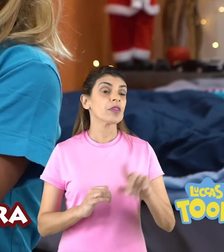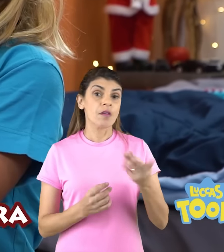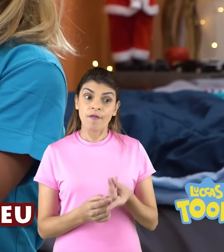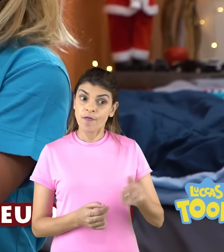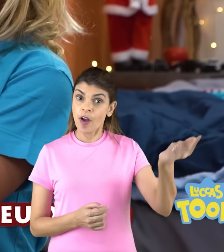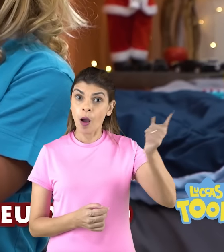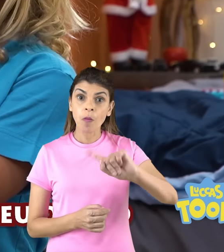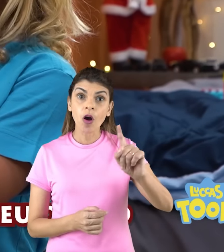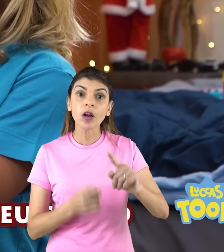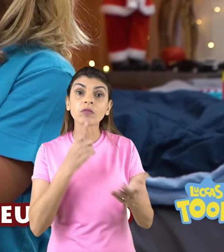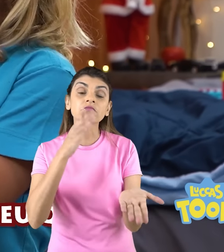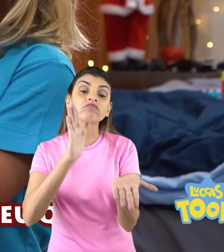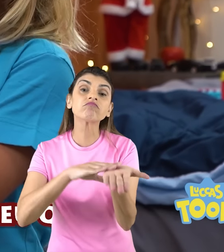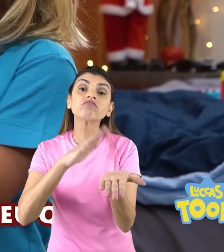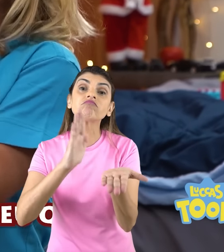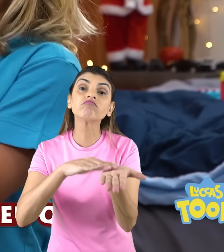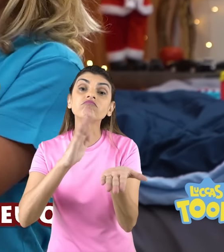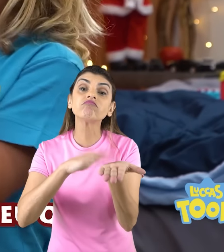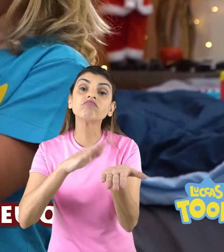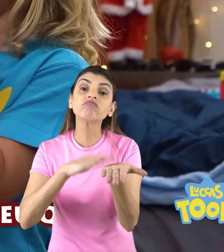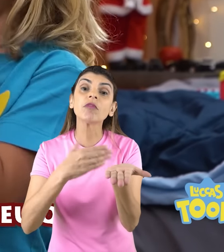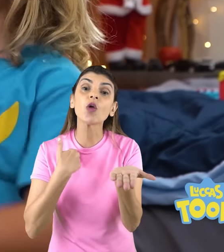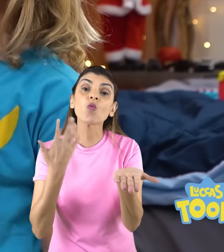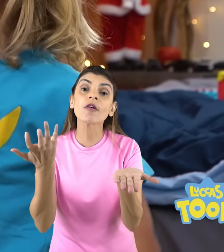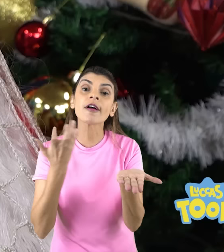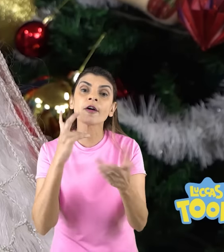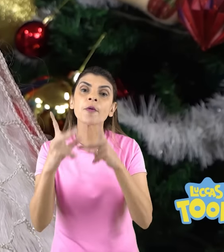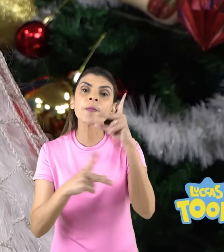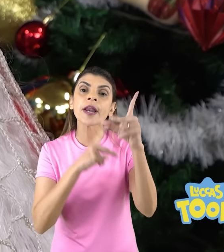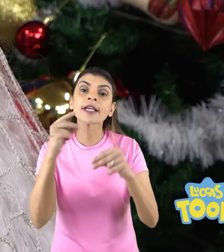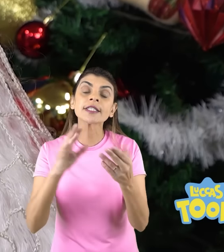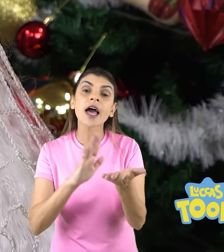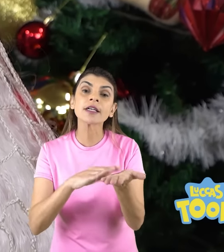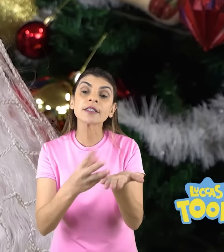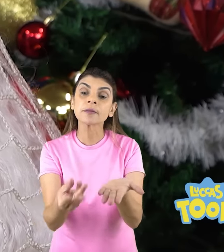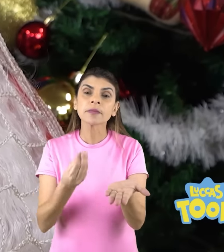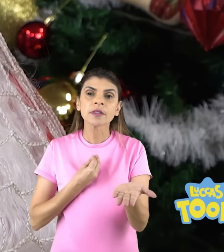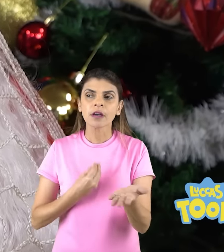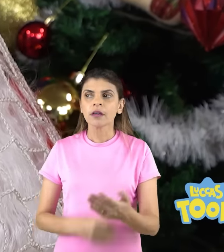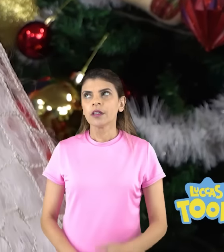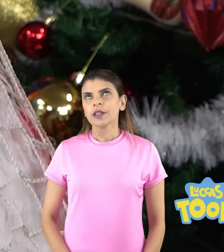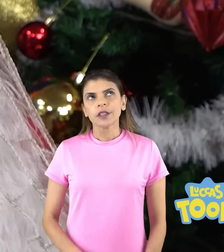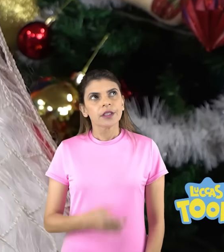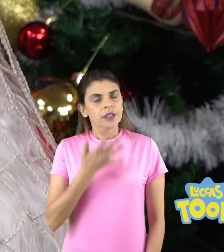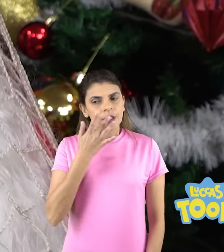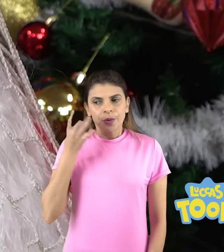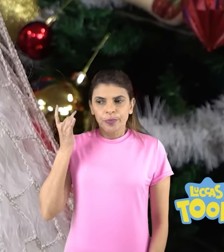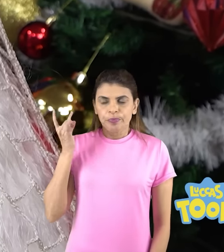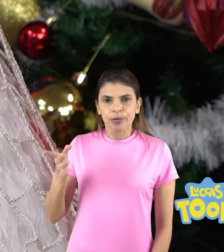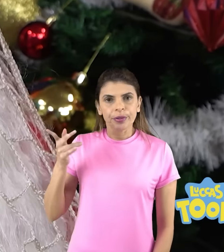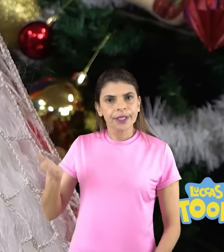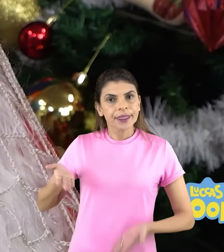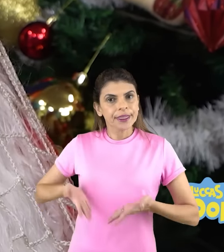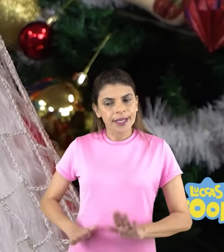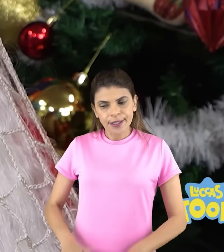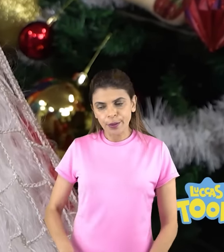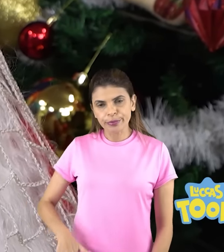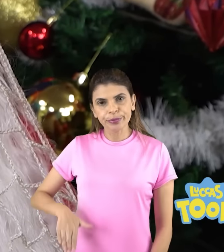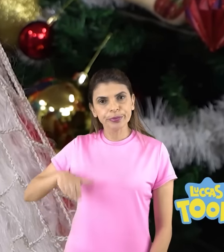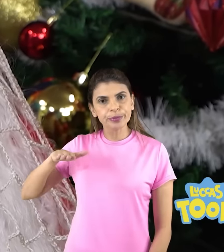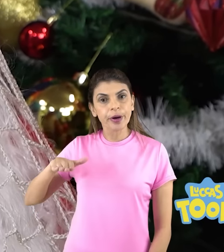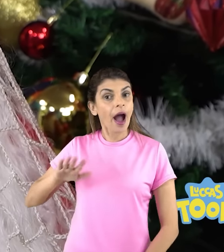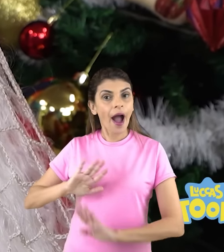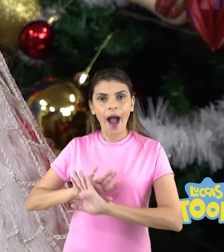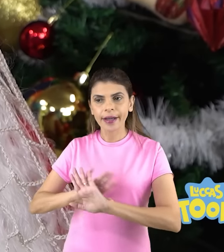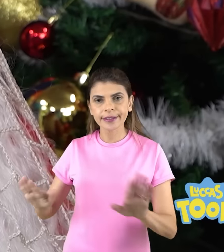vai embora e me dá o presente que eu quero! Desde que essa criança nasceu? Ah! Não tem